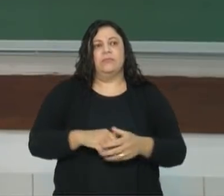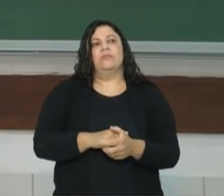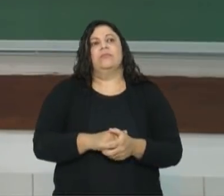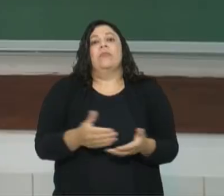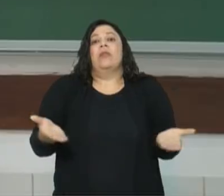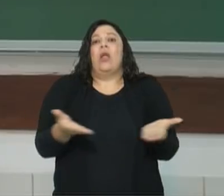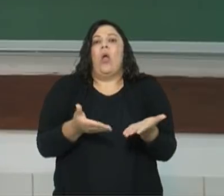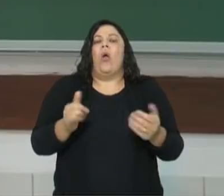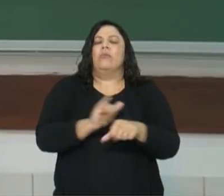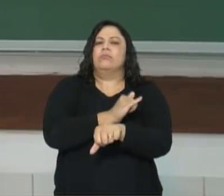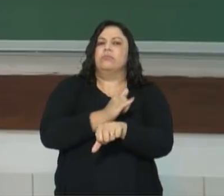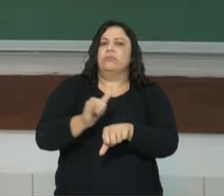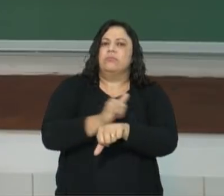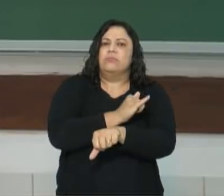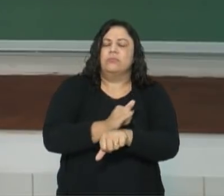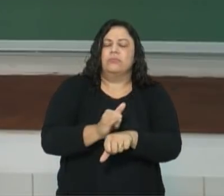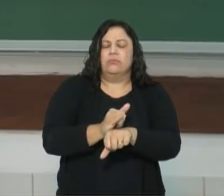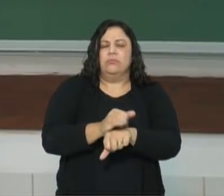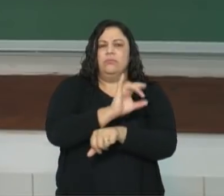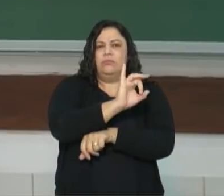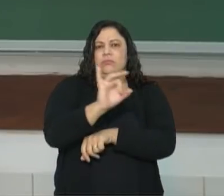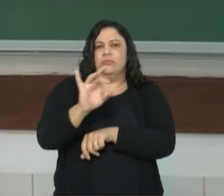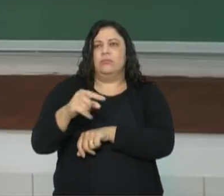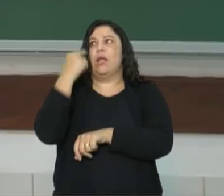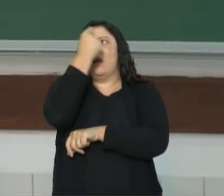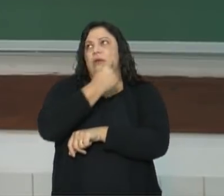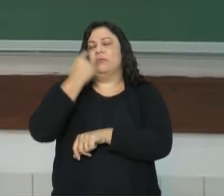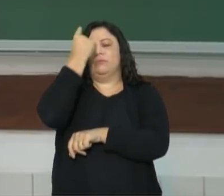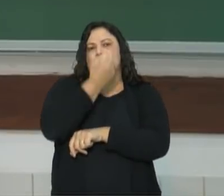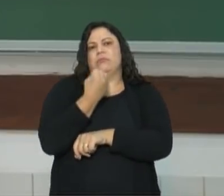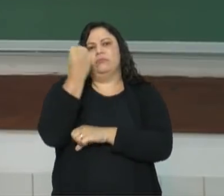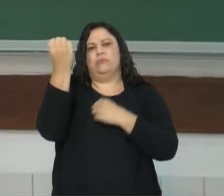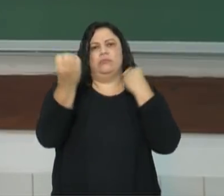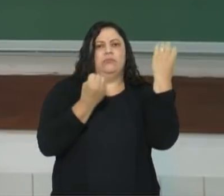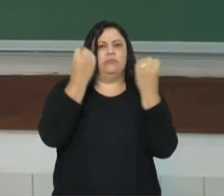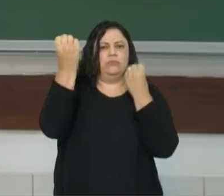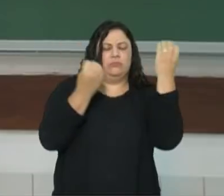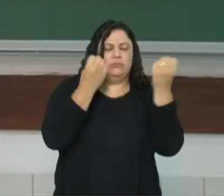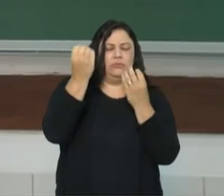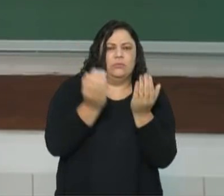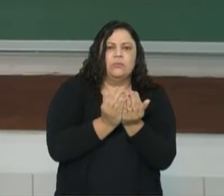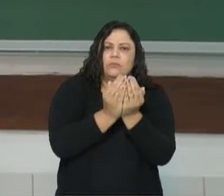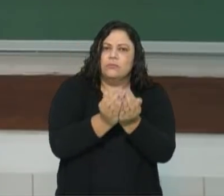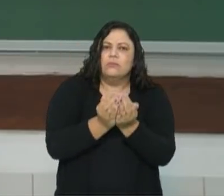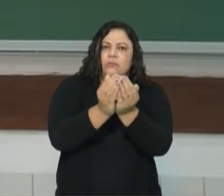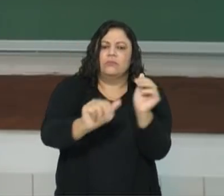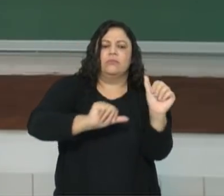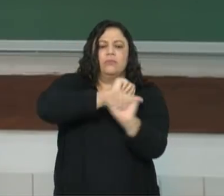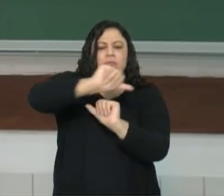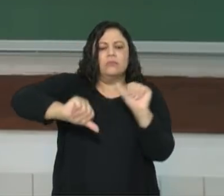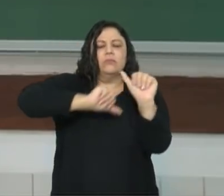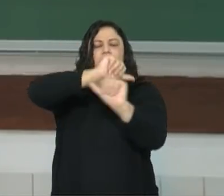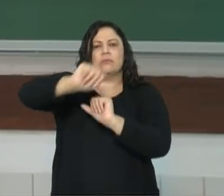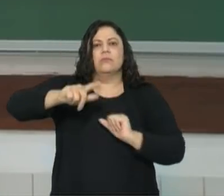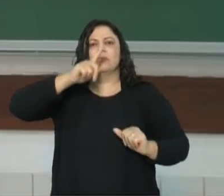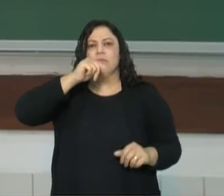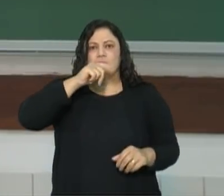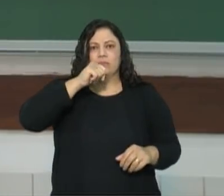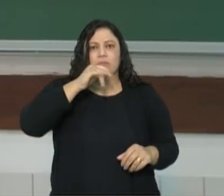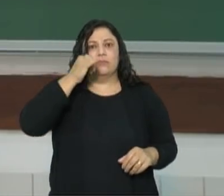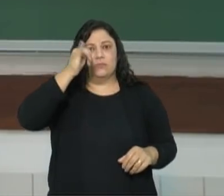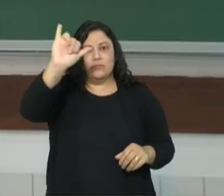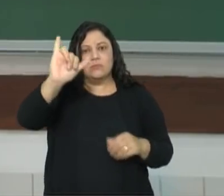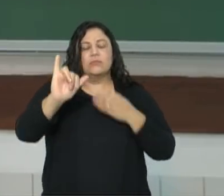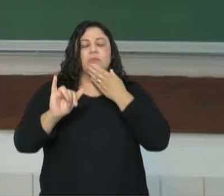Hoje a técnica é a cada número de horas de viagem, o navio ir trocando a água de lastro para evitar isso. Mas o marisco, que nós